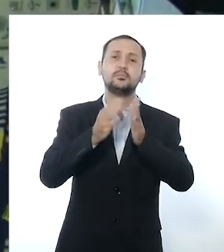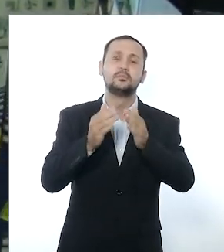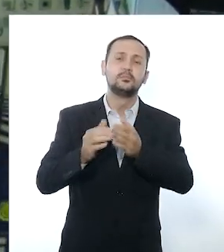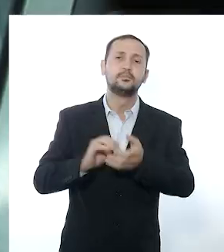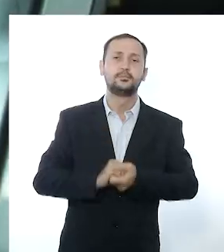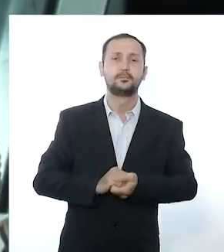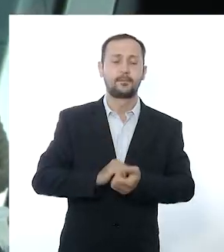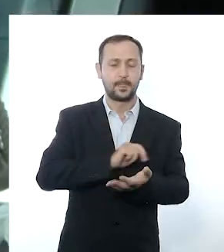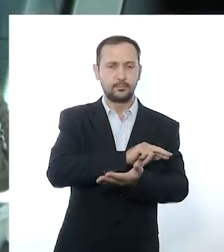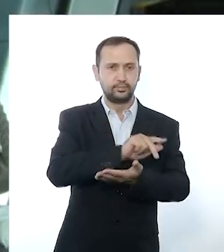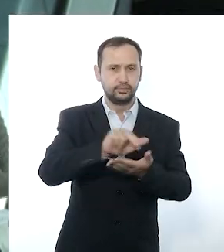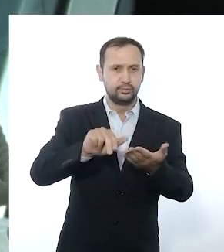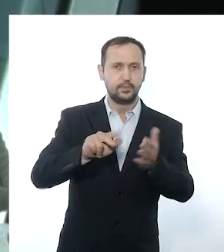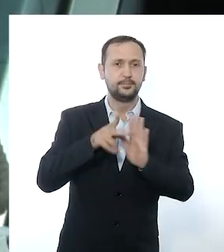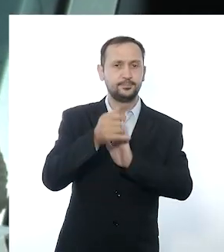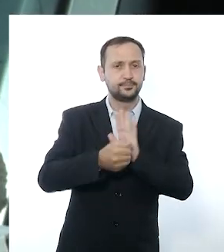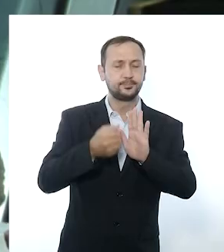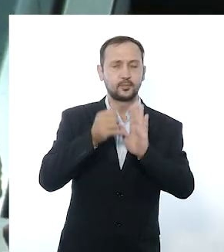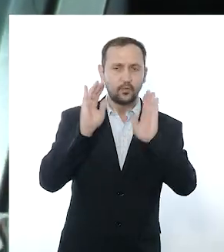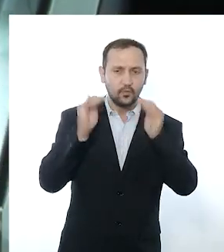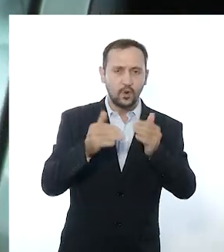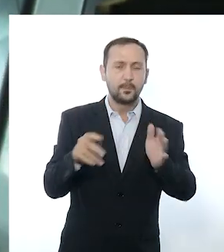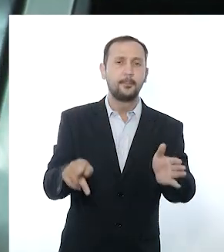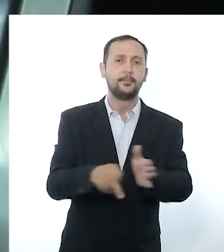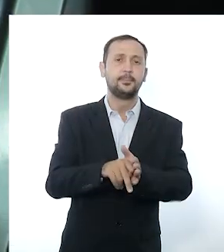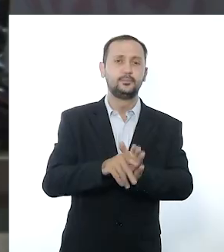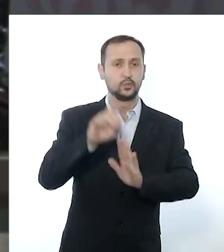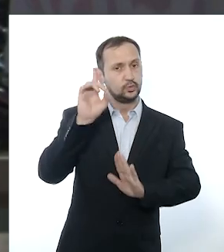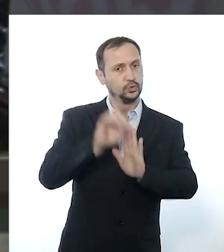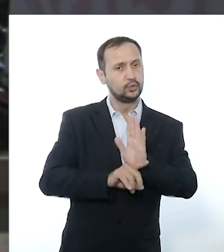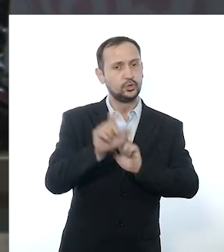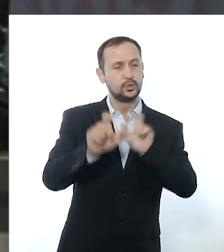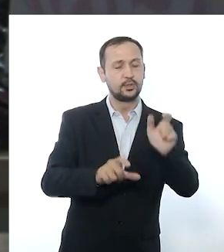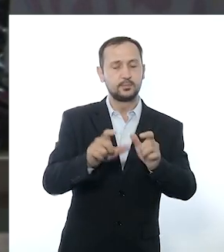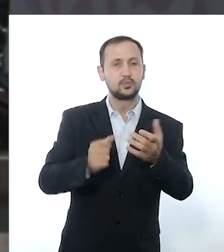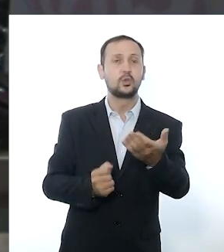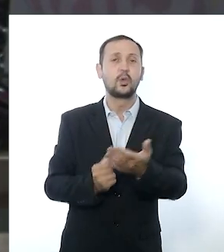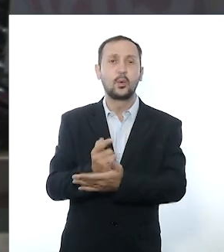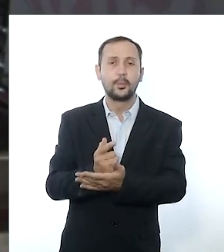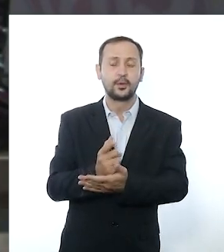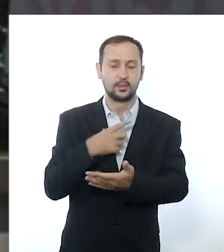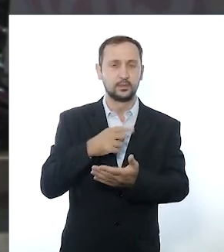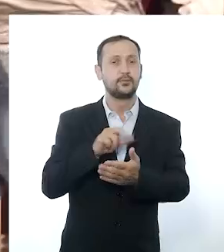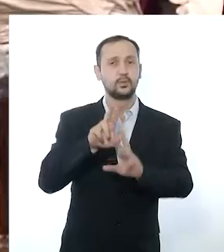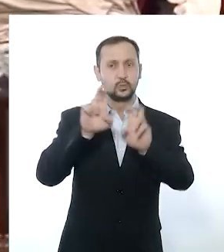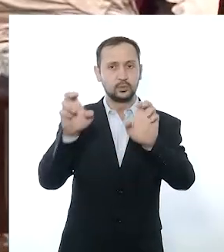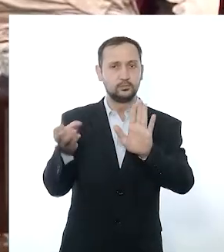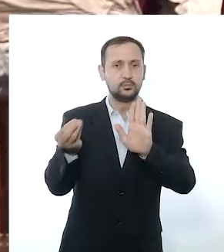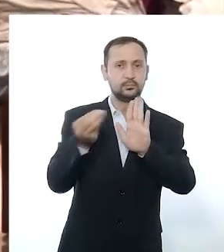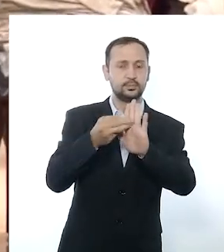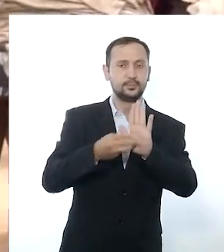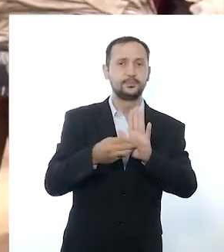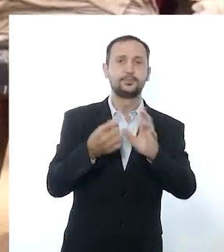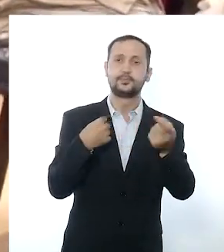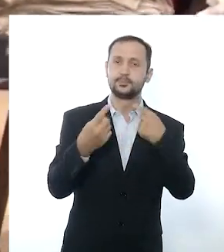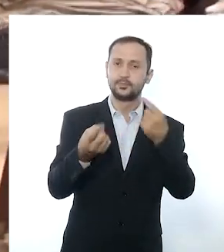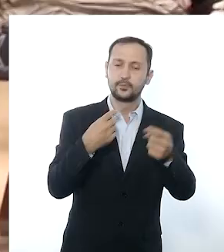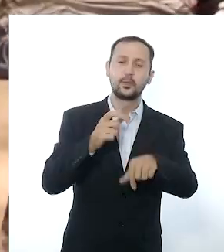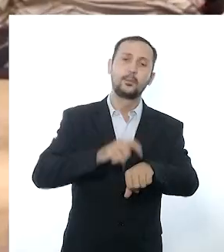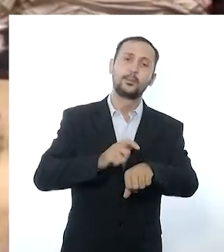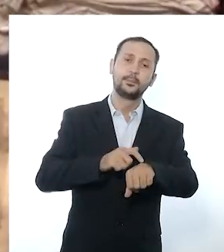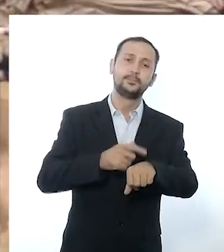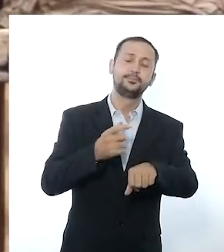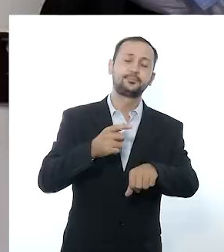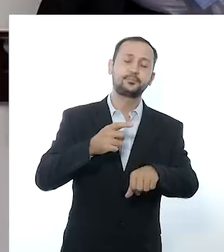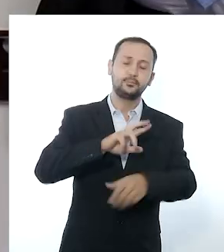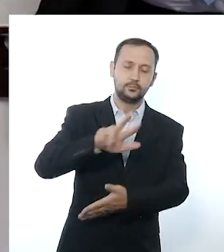Diversos projetos voltados aos direitos do consumidor entraram na pauta de discussões durante as sessões plenárias